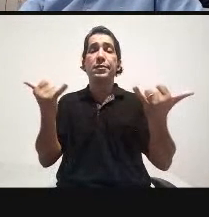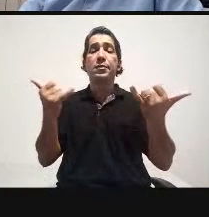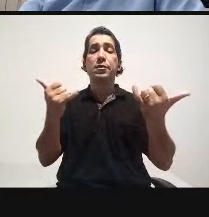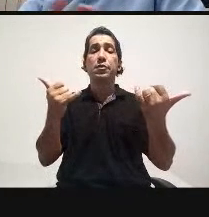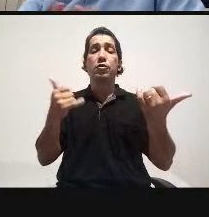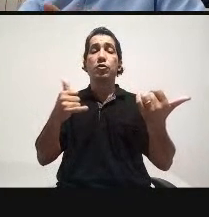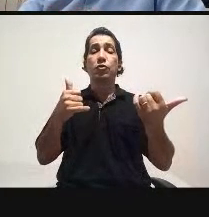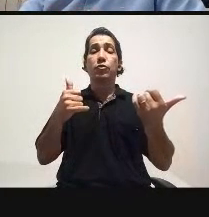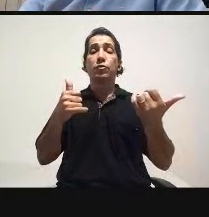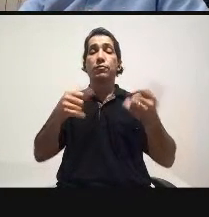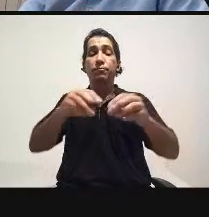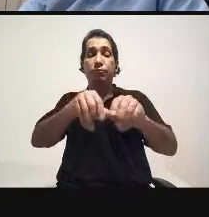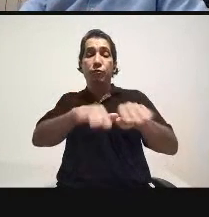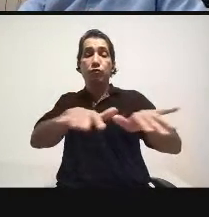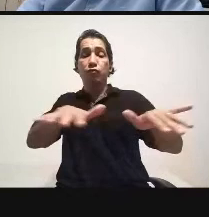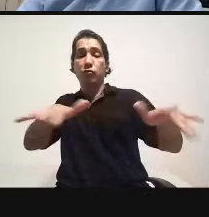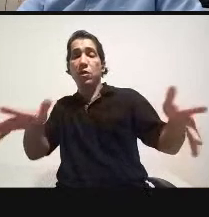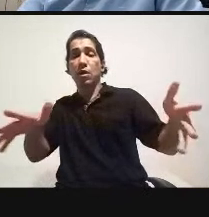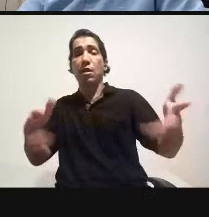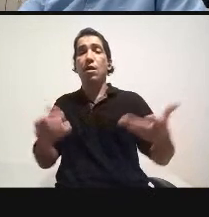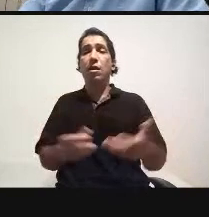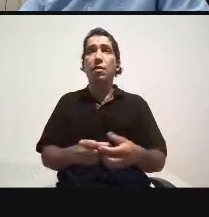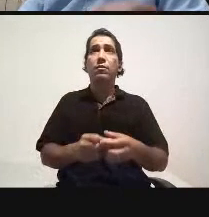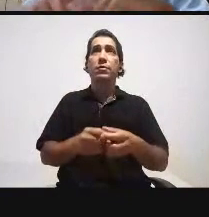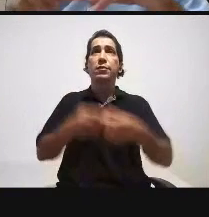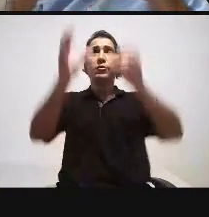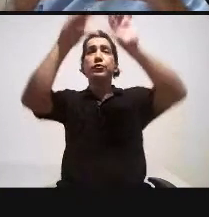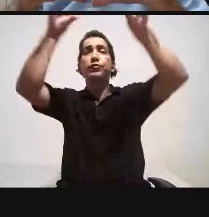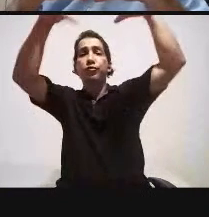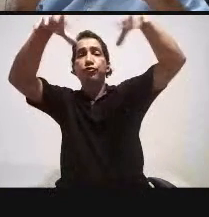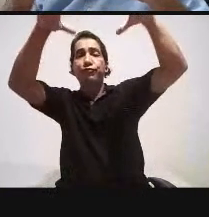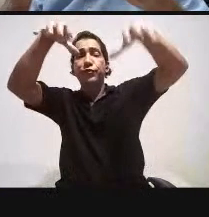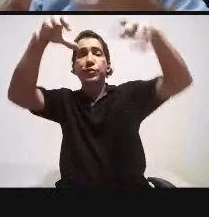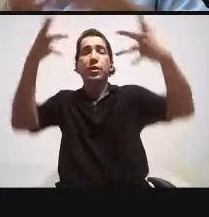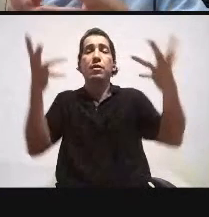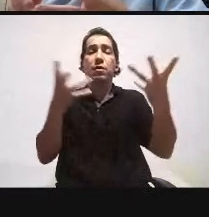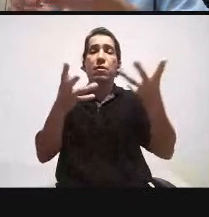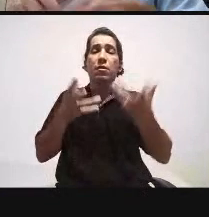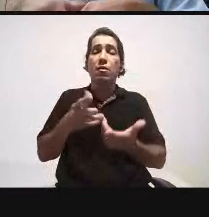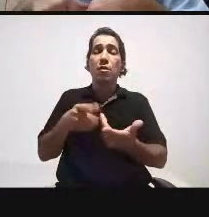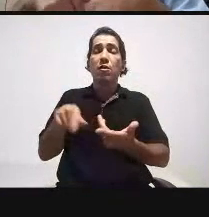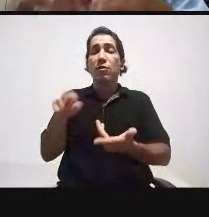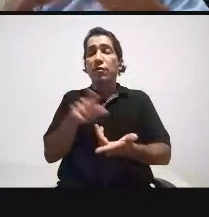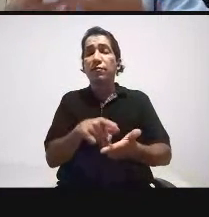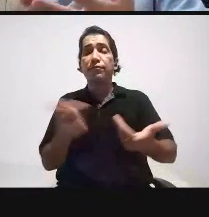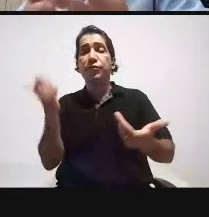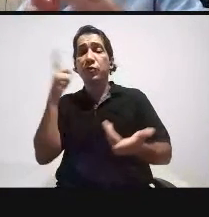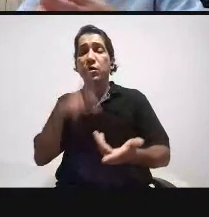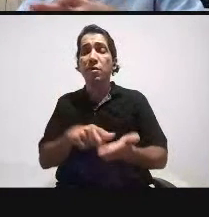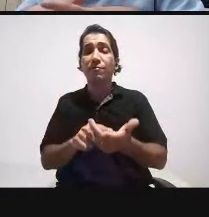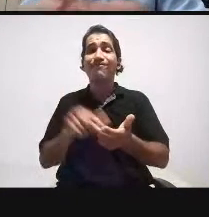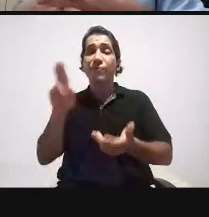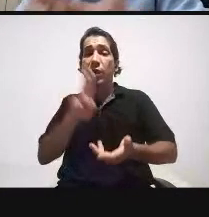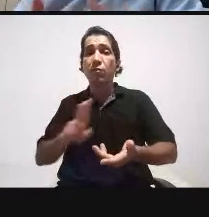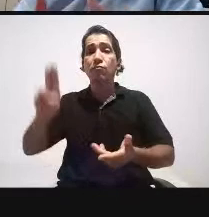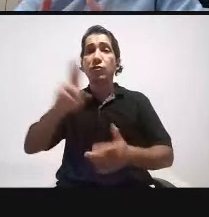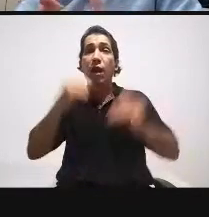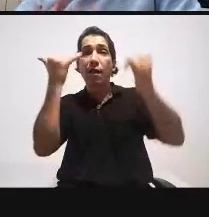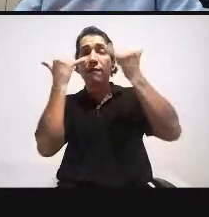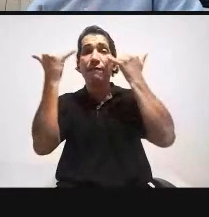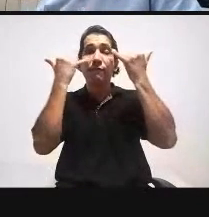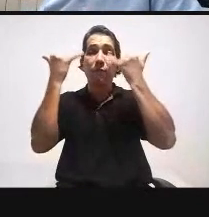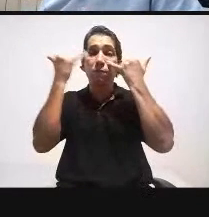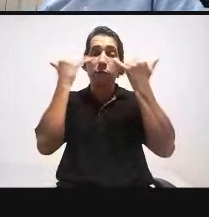de irrigação para você fazer a predição, por exemplo, de produção. Então, são todas tecnologias que começam a estar disponíveis